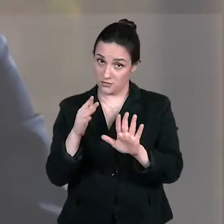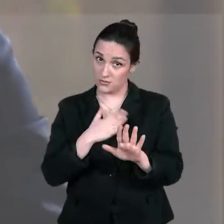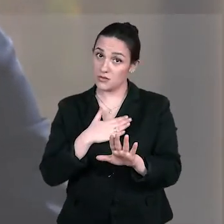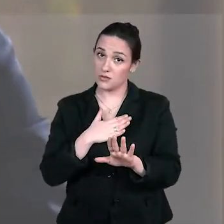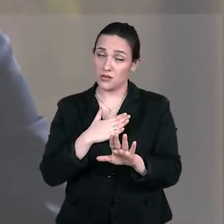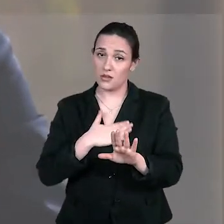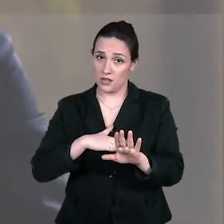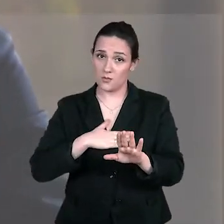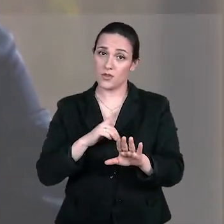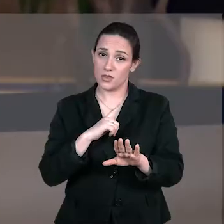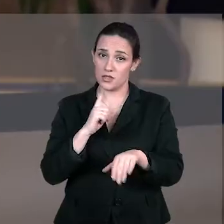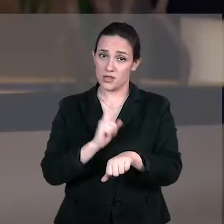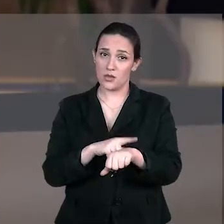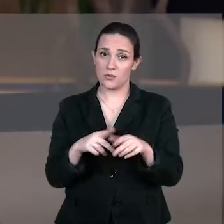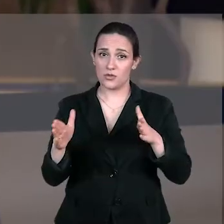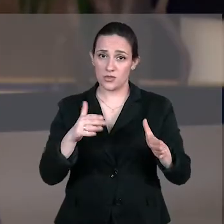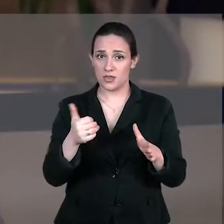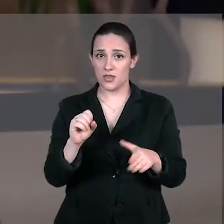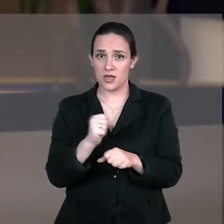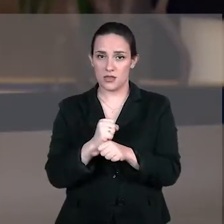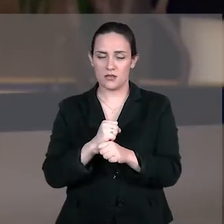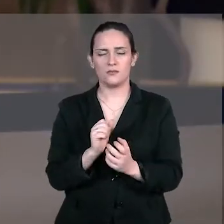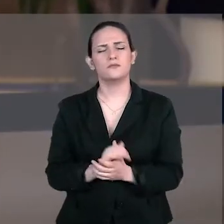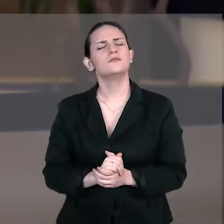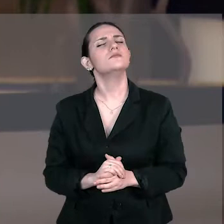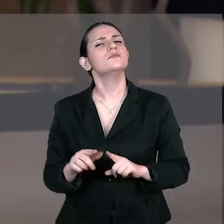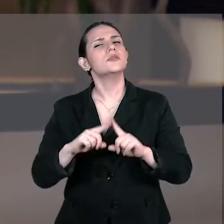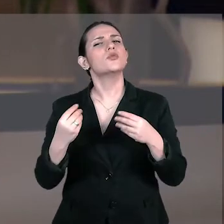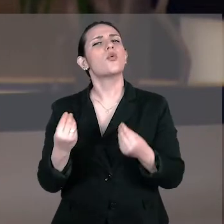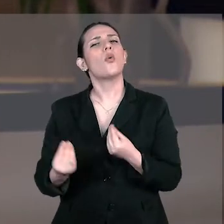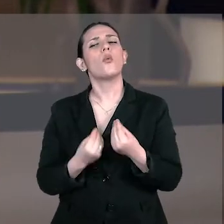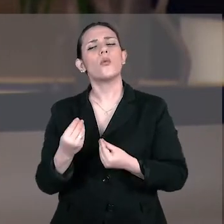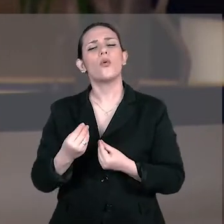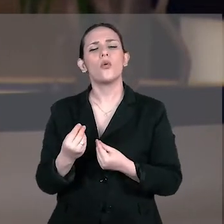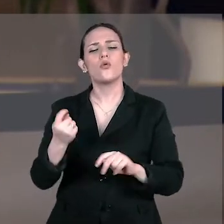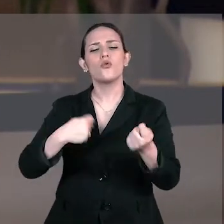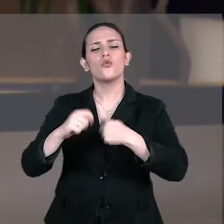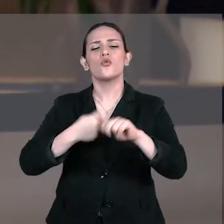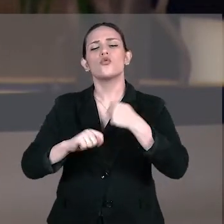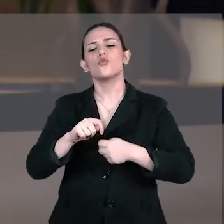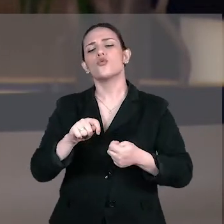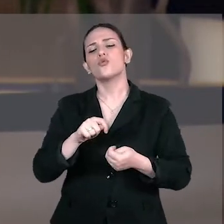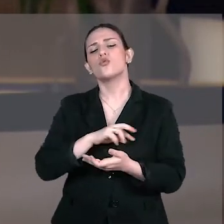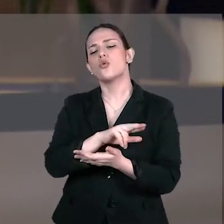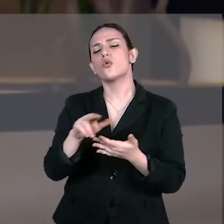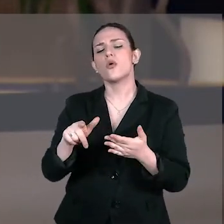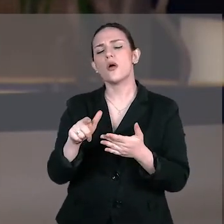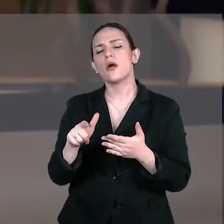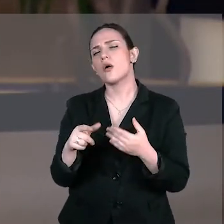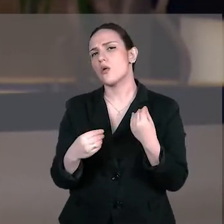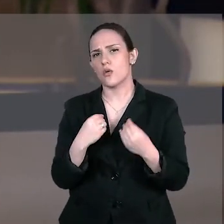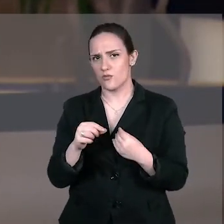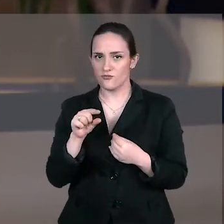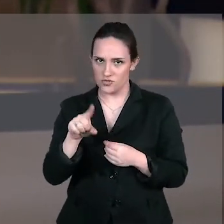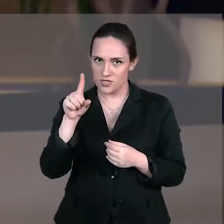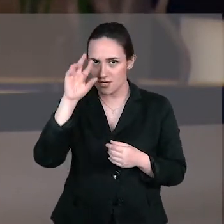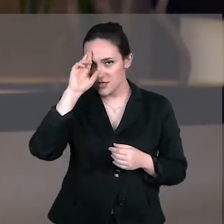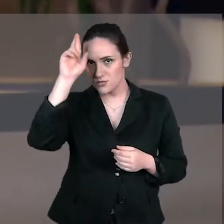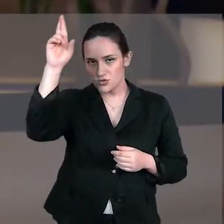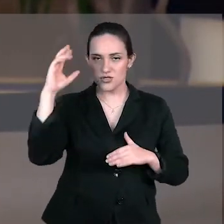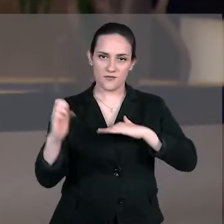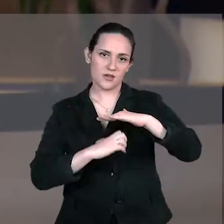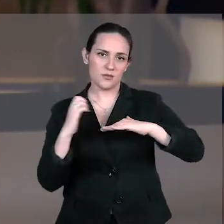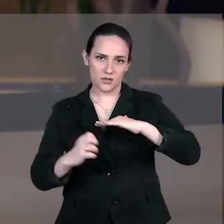disse, se dará em 10 anos. E como que o mercado tem reagido às movimentações políticas sobre o tema? O senhor também atua com